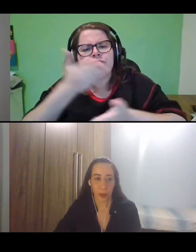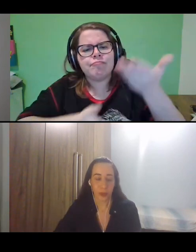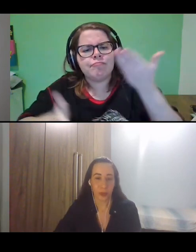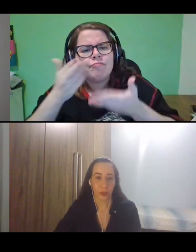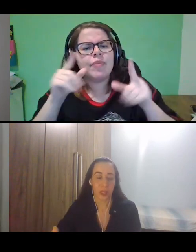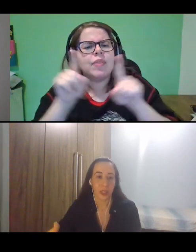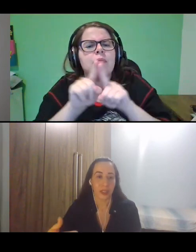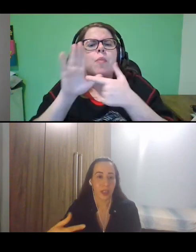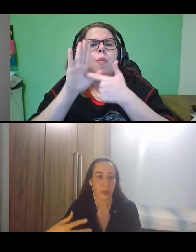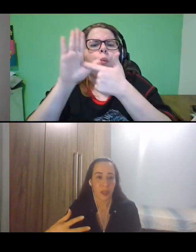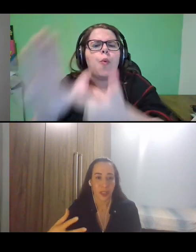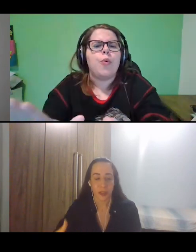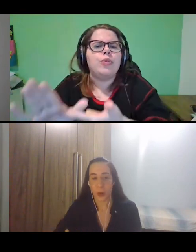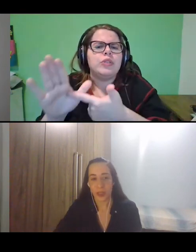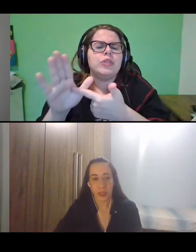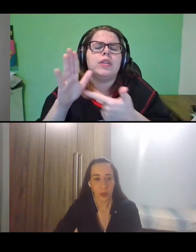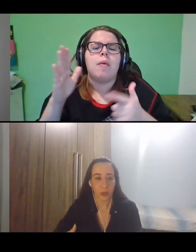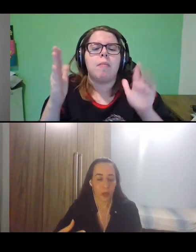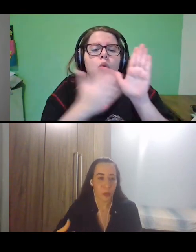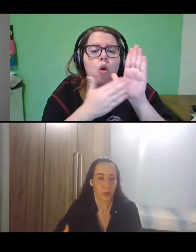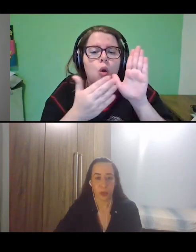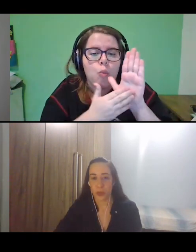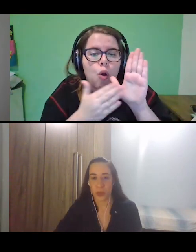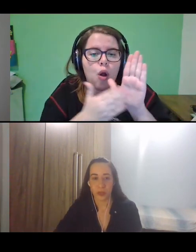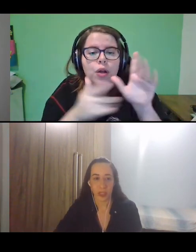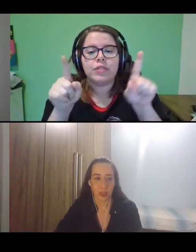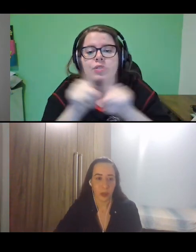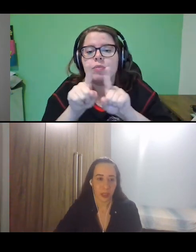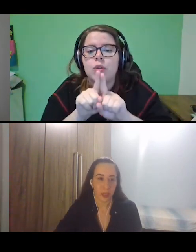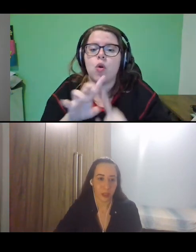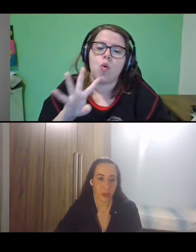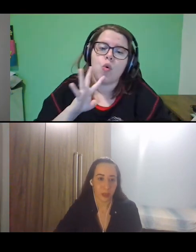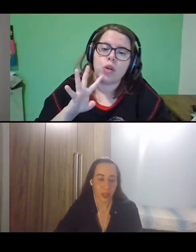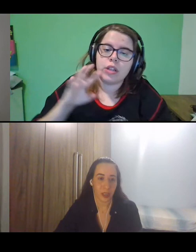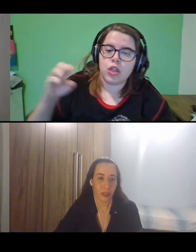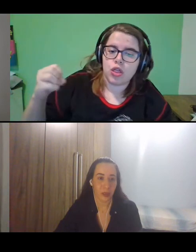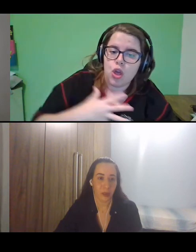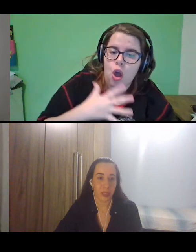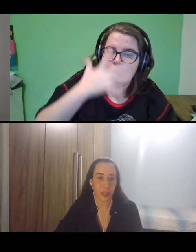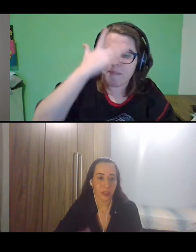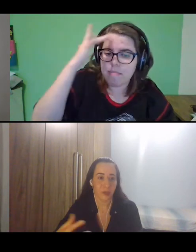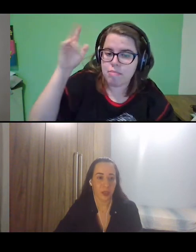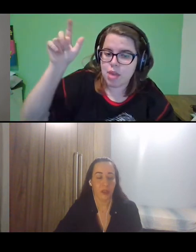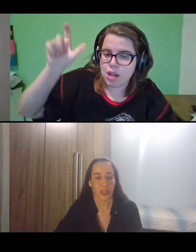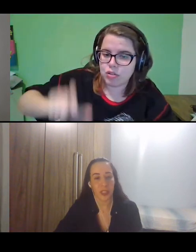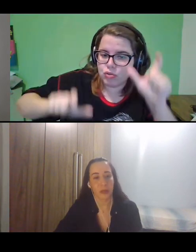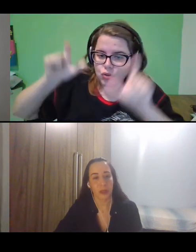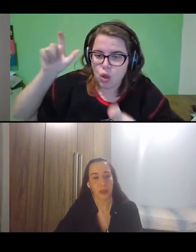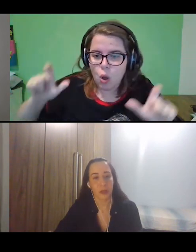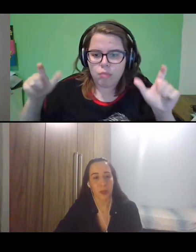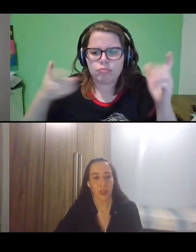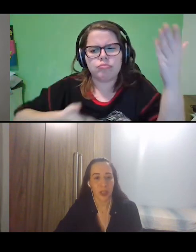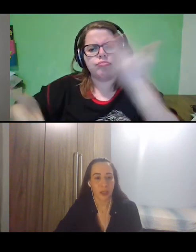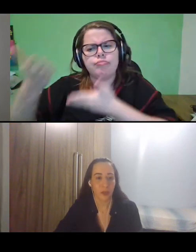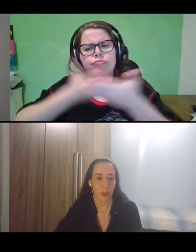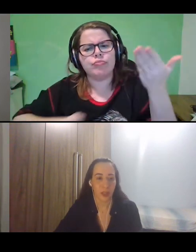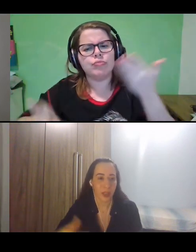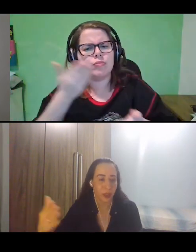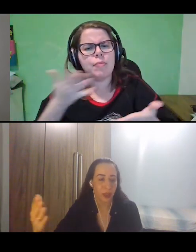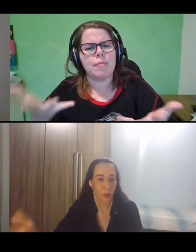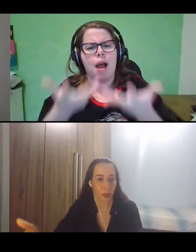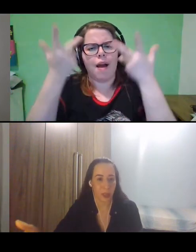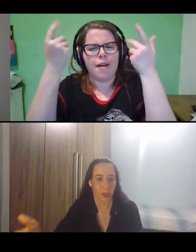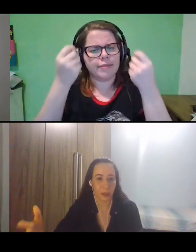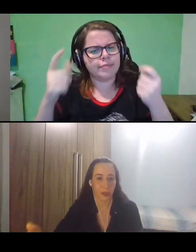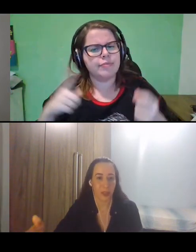compartilhar propósito, e aí você vai conhecendo novas pessoas, você vai se conectando, né? E aí são amizades que você vai fazendo dentro das comunidades que você